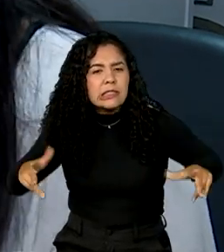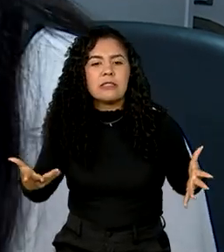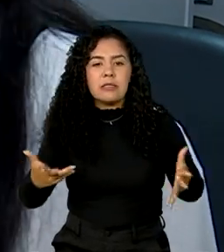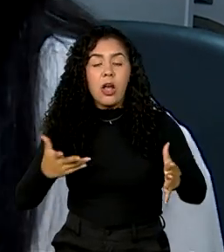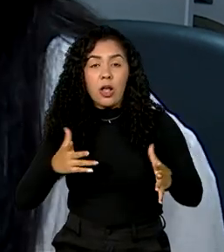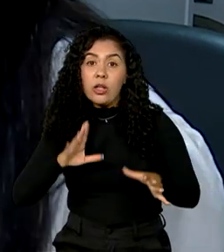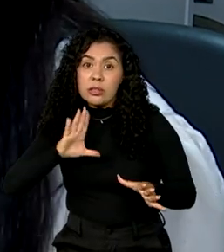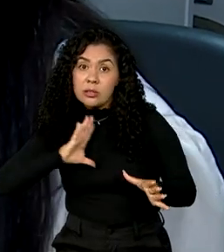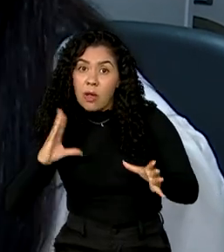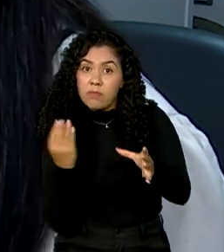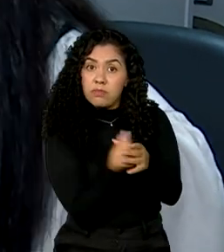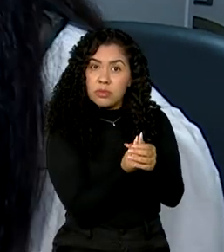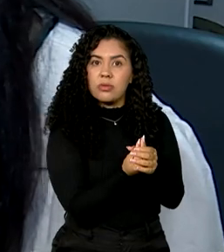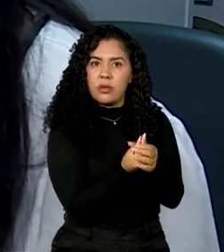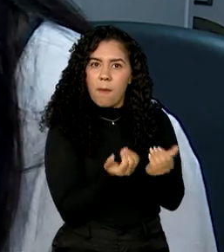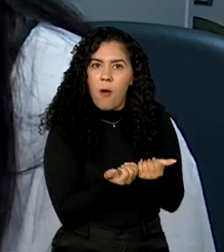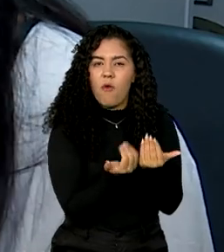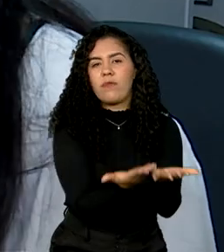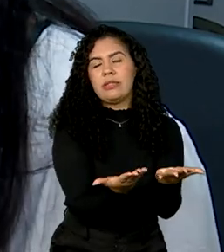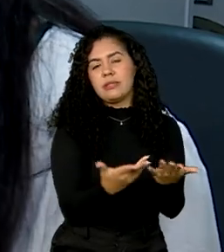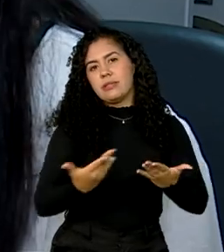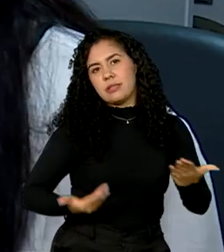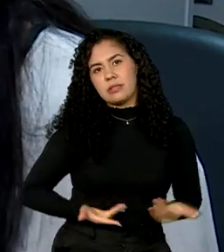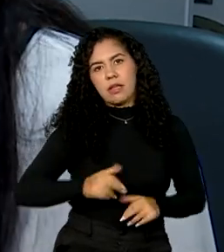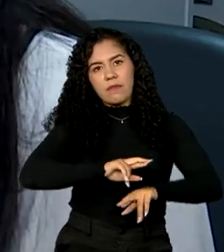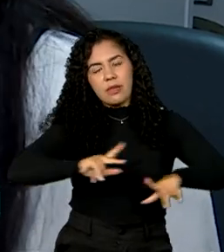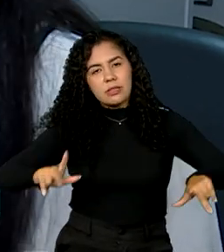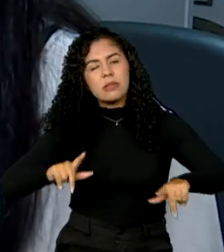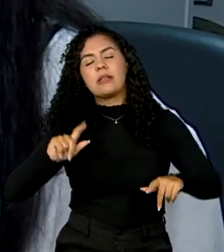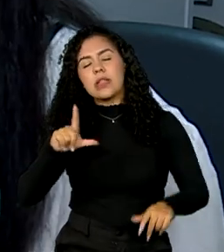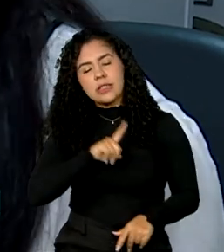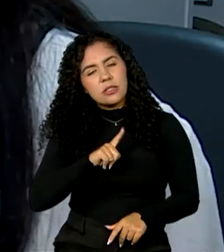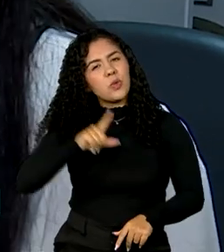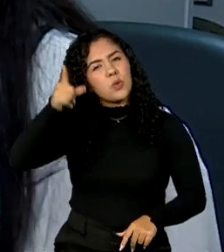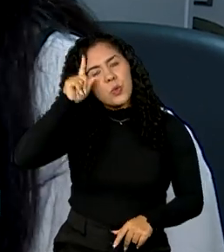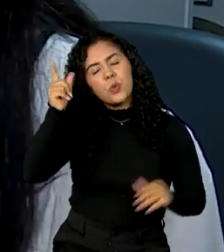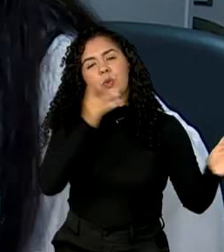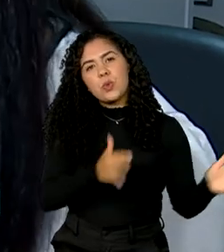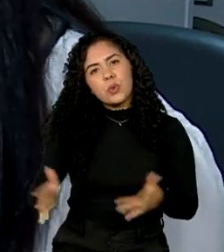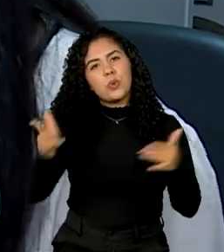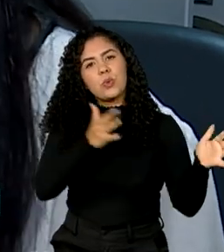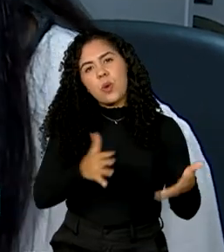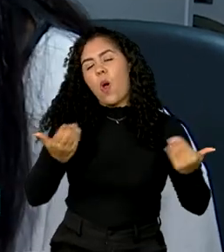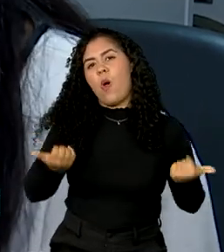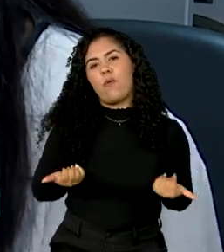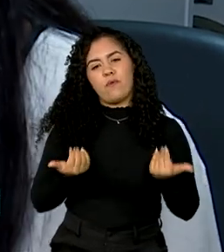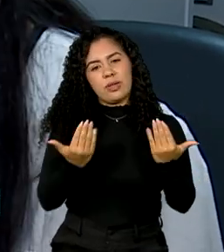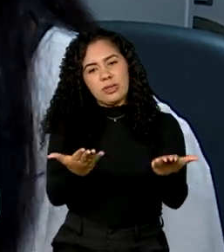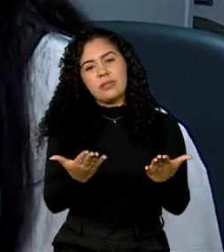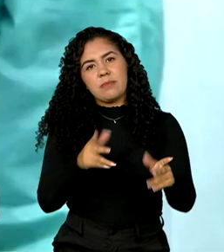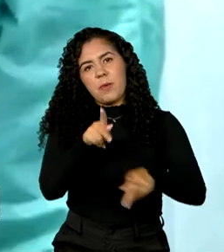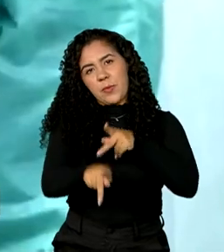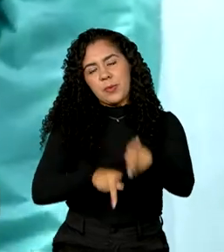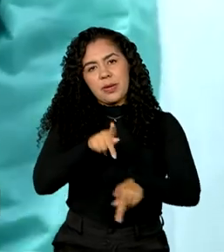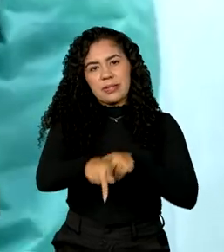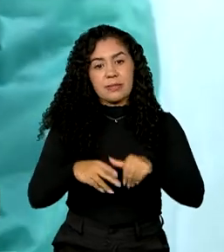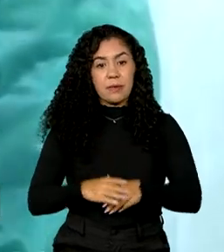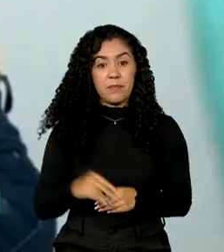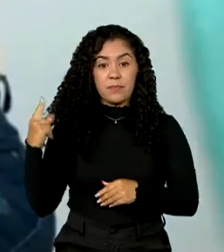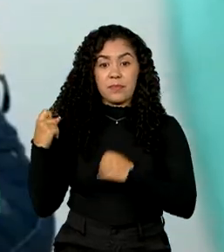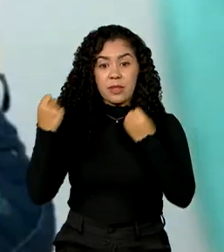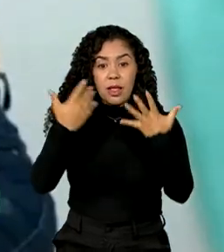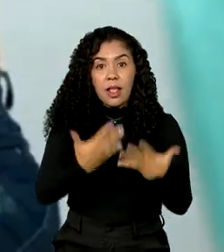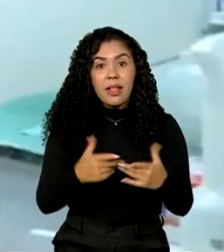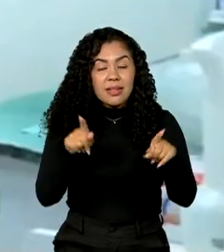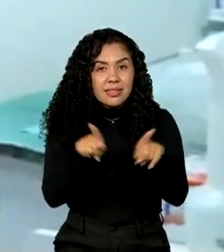Tudo que está na carteira de serviço a gente tem rotineiramente o costume de oferecer à população. Mais do que